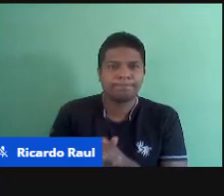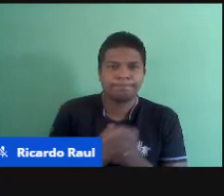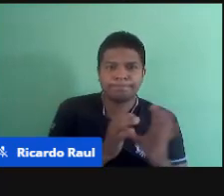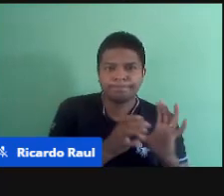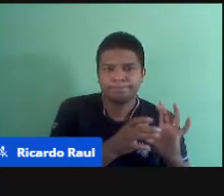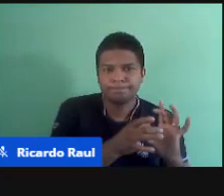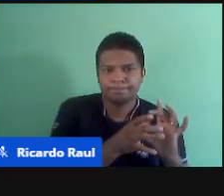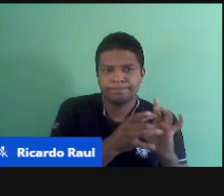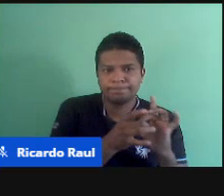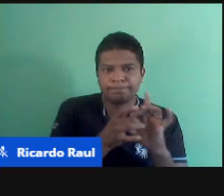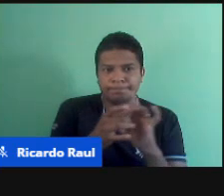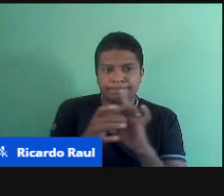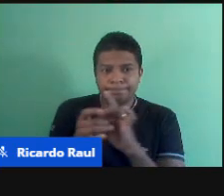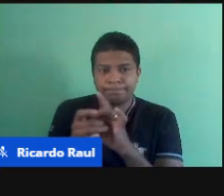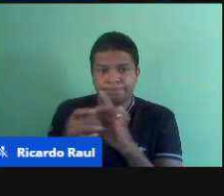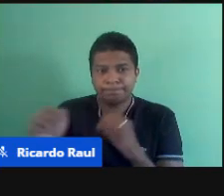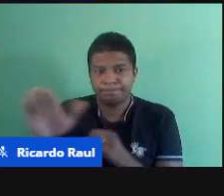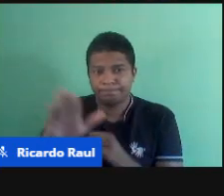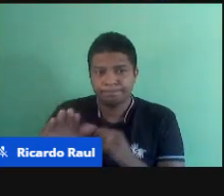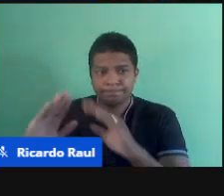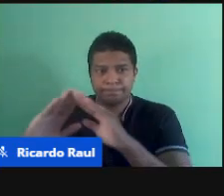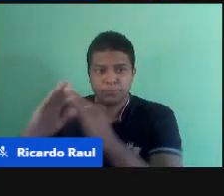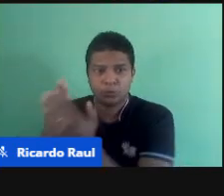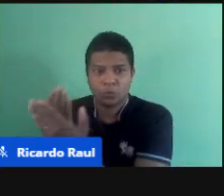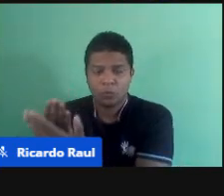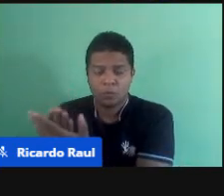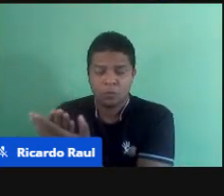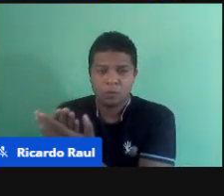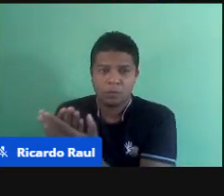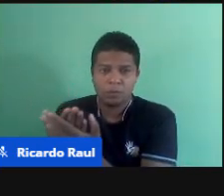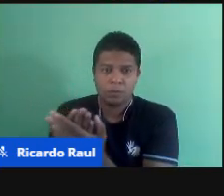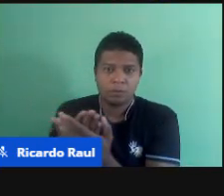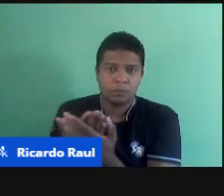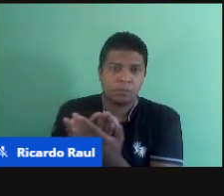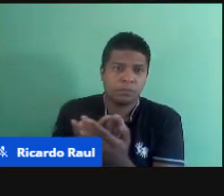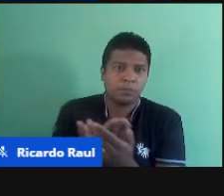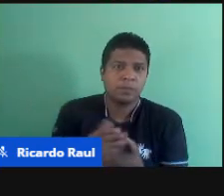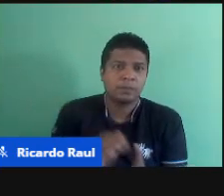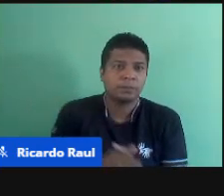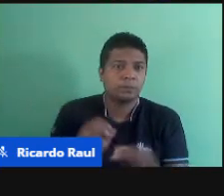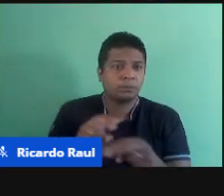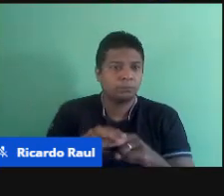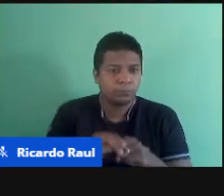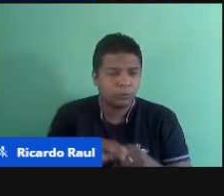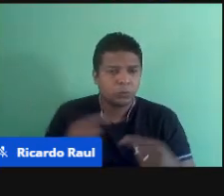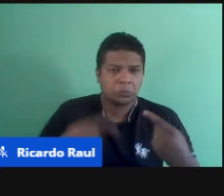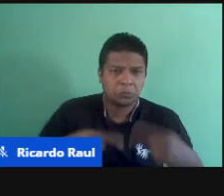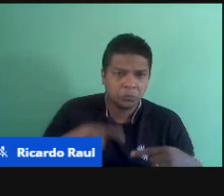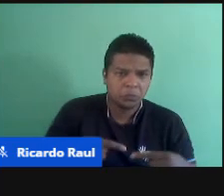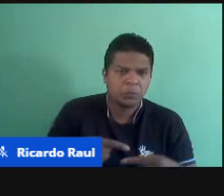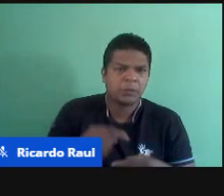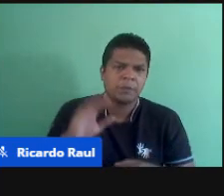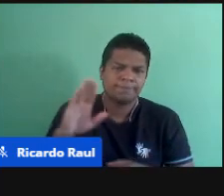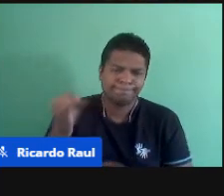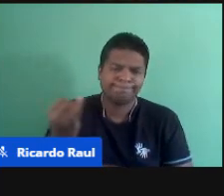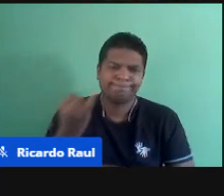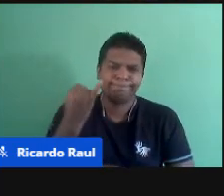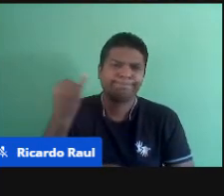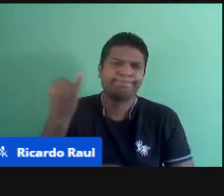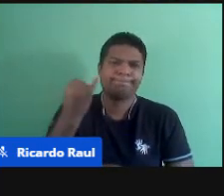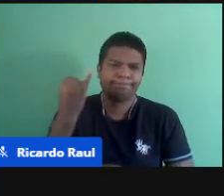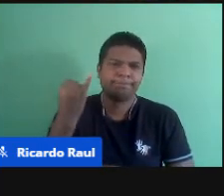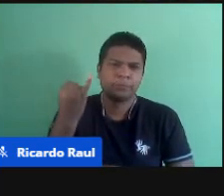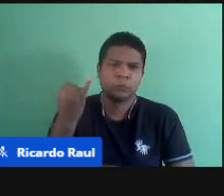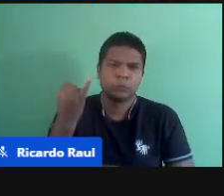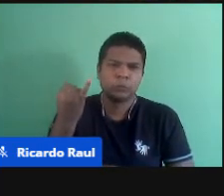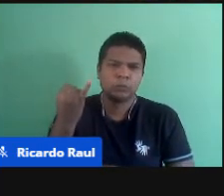contextualizado aí no ambiente escolar. É por isso que eu trouxe essa discussão, eu achei importante a gente falar do desporto